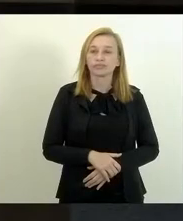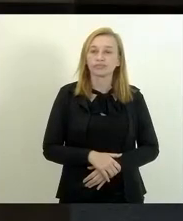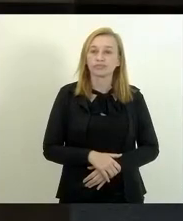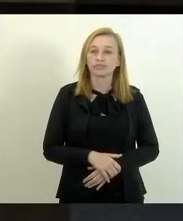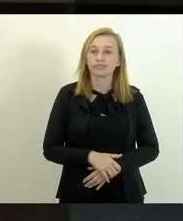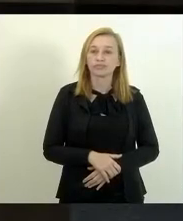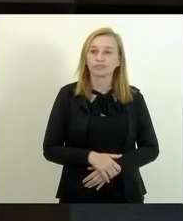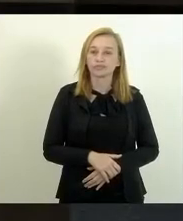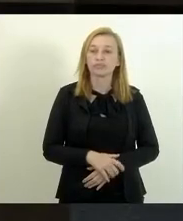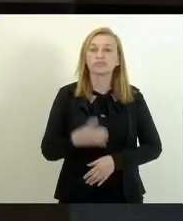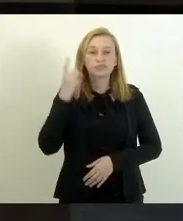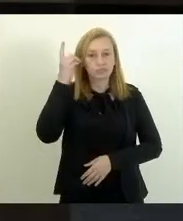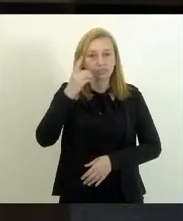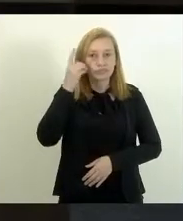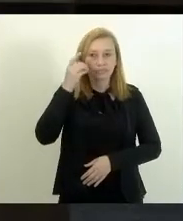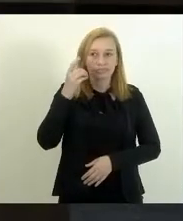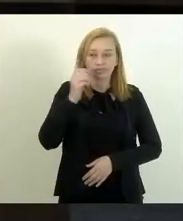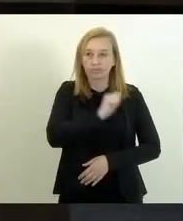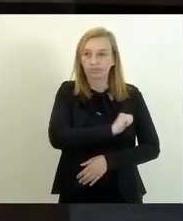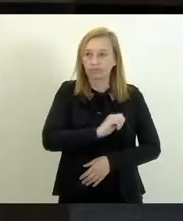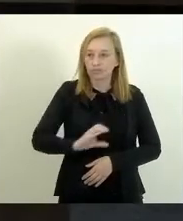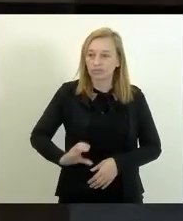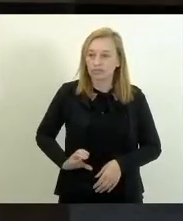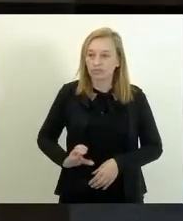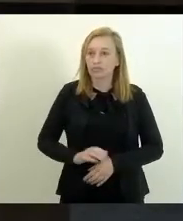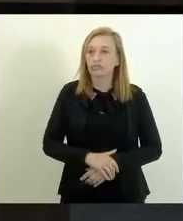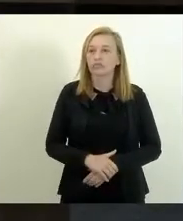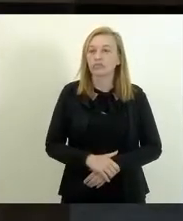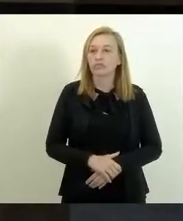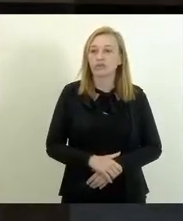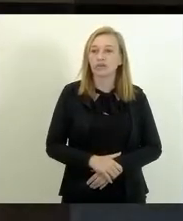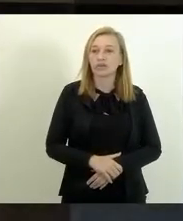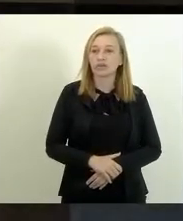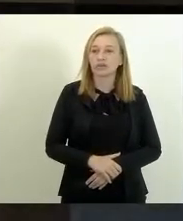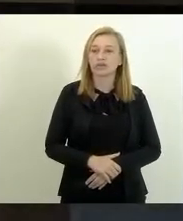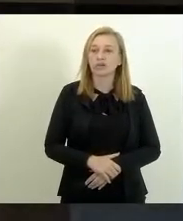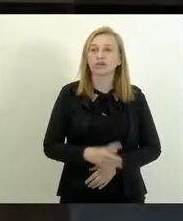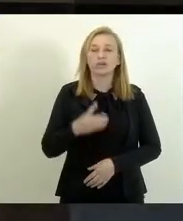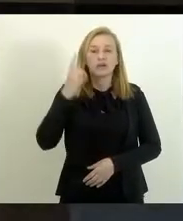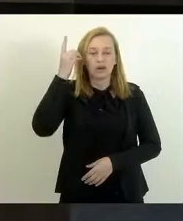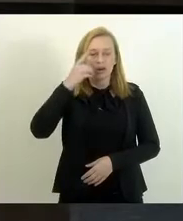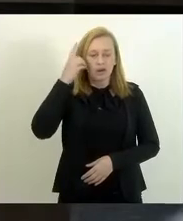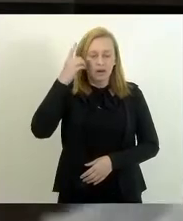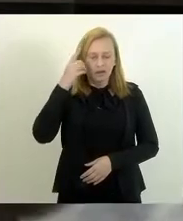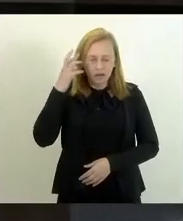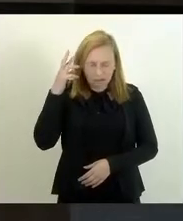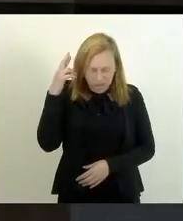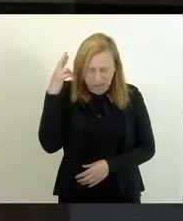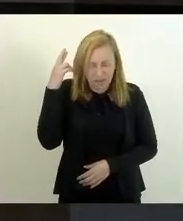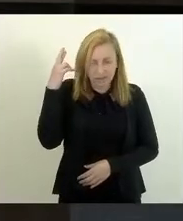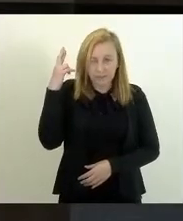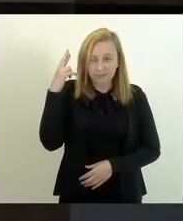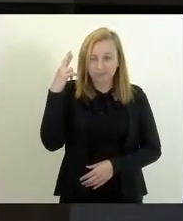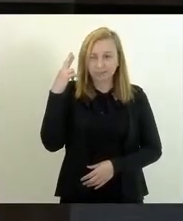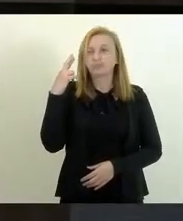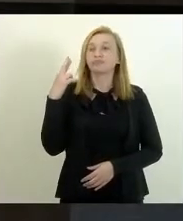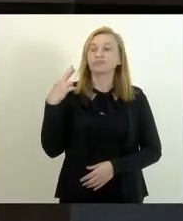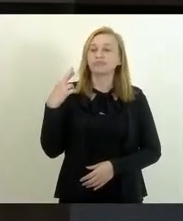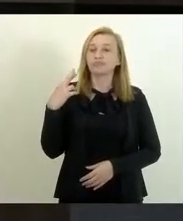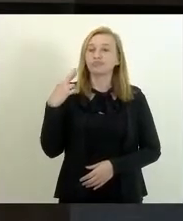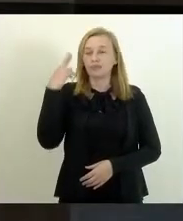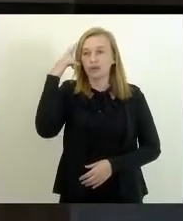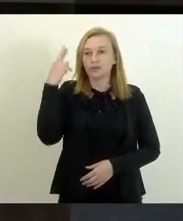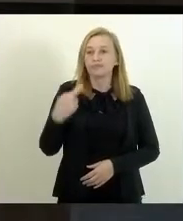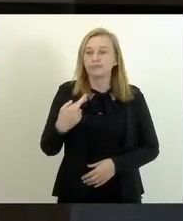duplamente, deputado André Sileno. Primeiro, para cumprimentar a deputada Renata Souza e a Assembleia Legislativa pela proposta